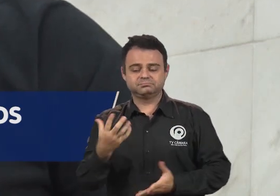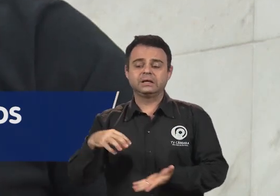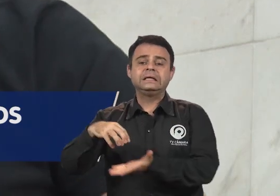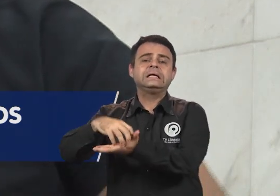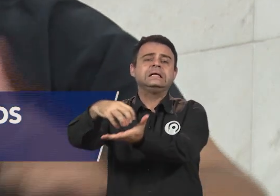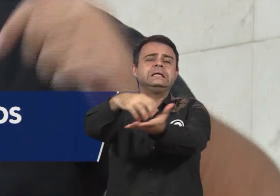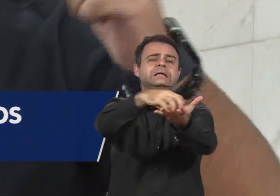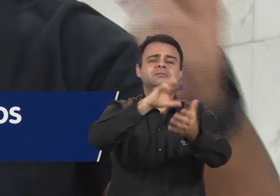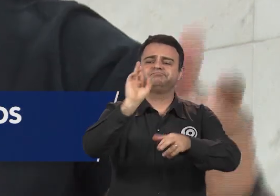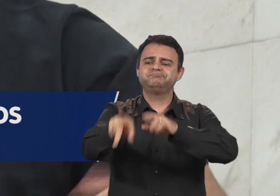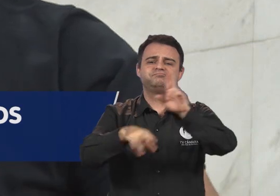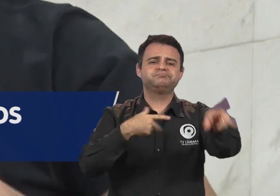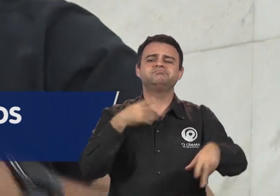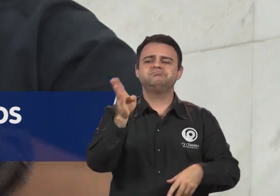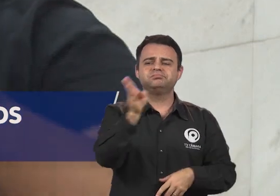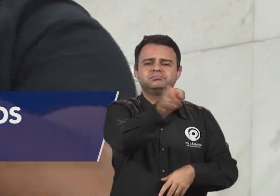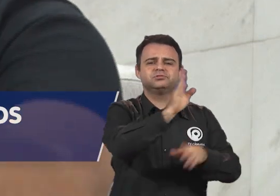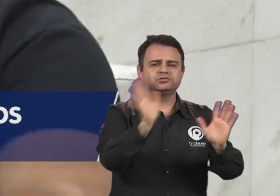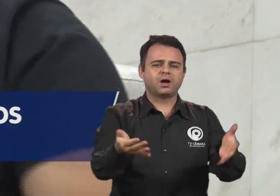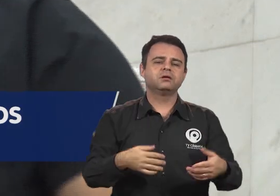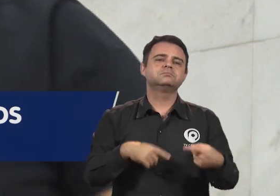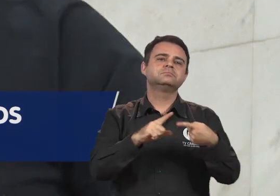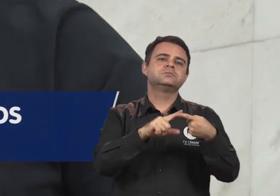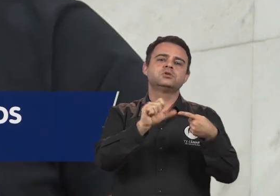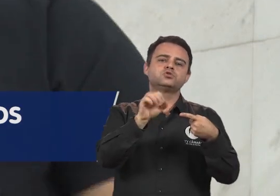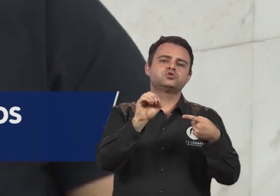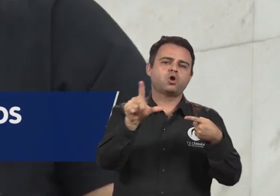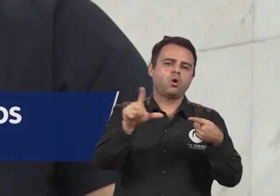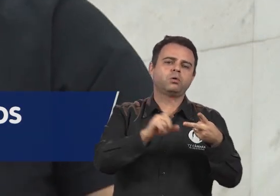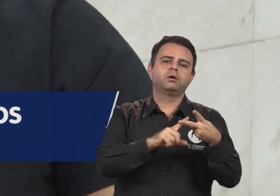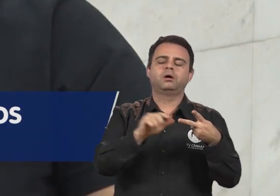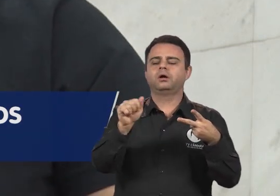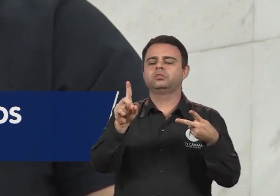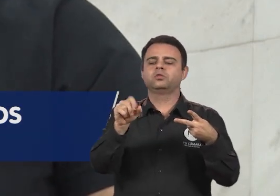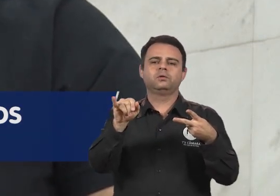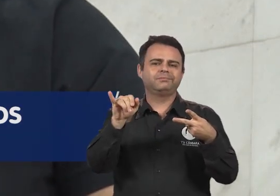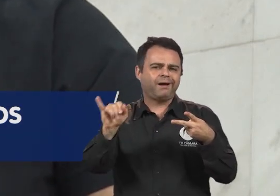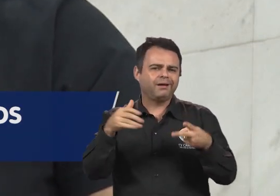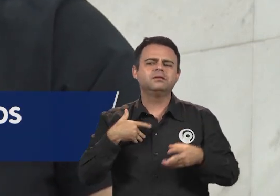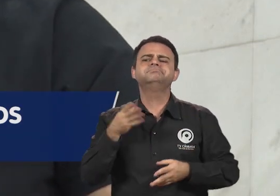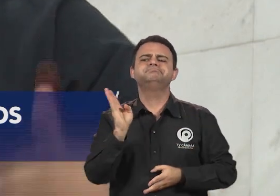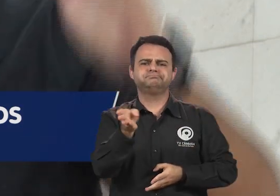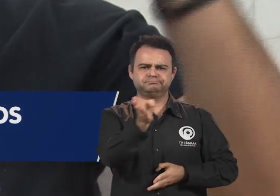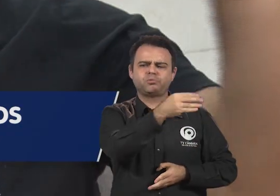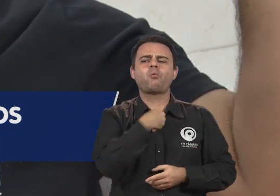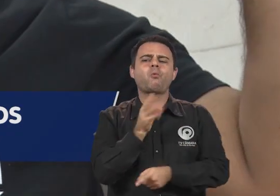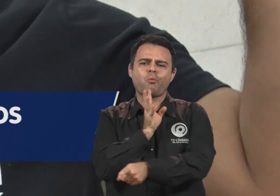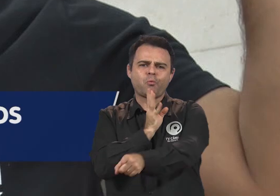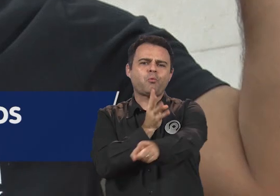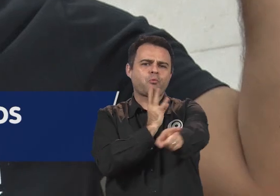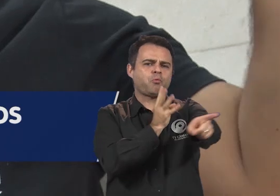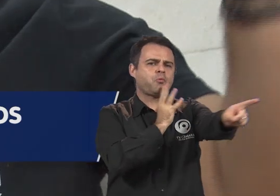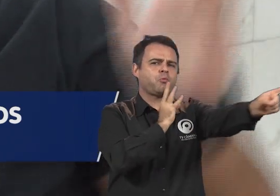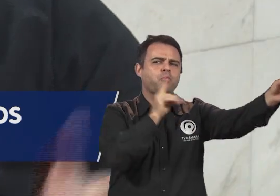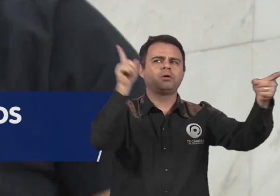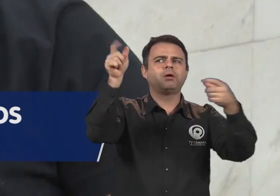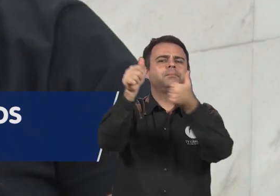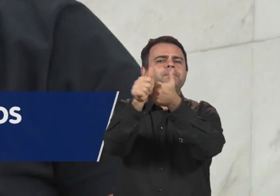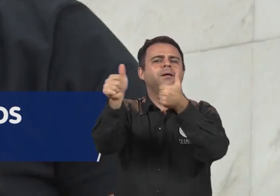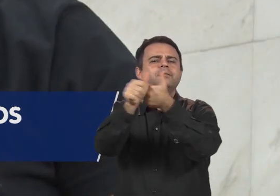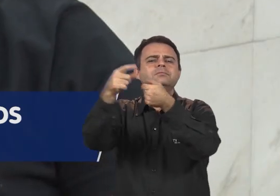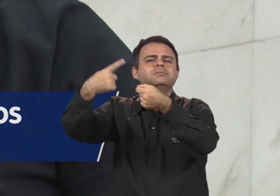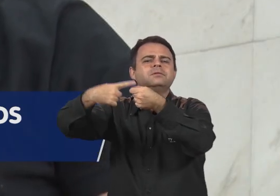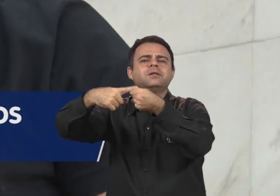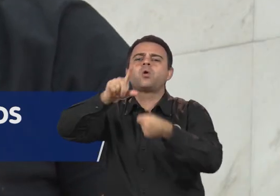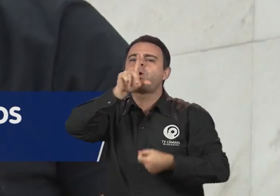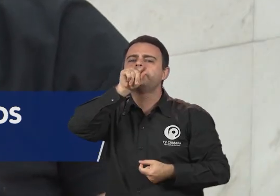de recuperação, na Sol, na Donai, enfim, várias clínicas a gente passou, conhece, uma próxima a Aguapiaçu, que me fugiu o